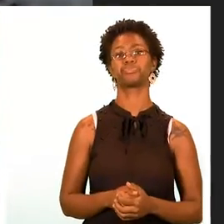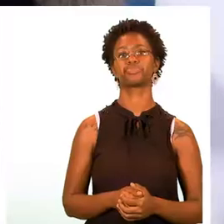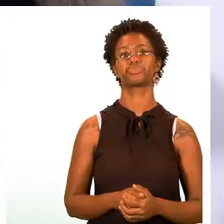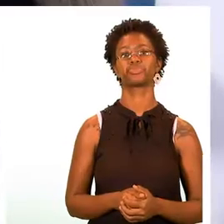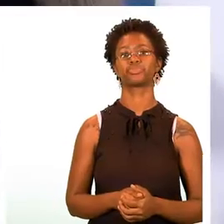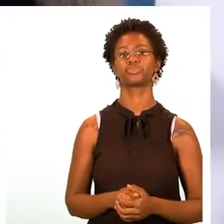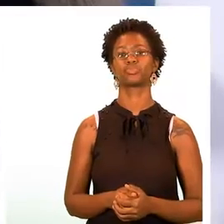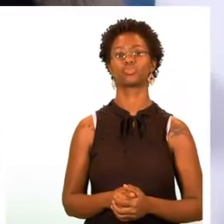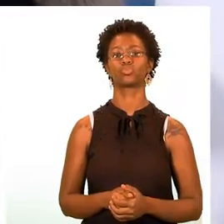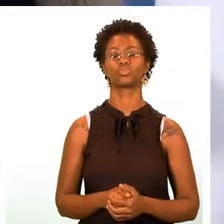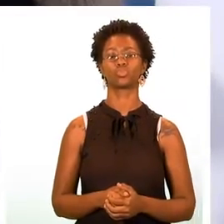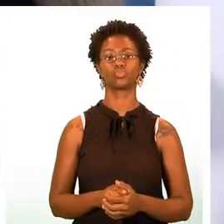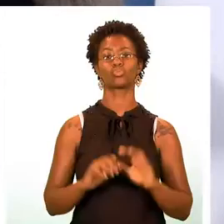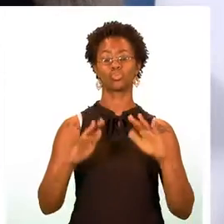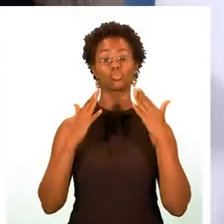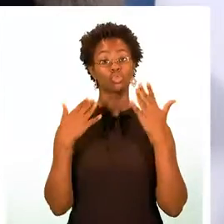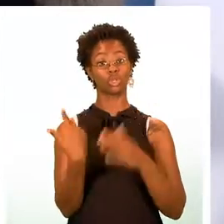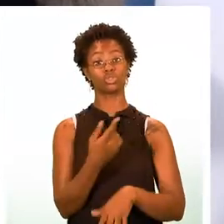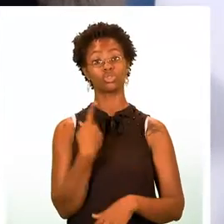quando você